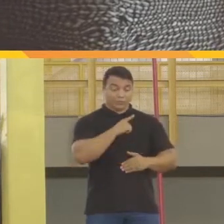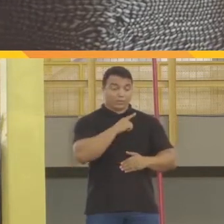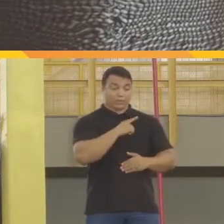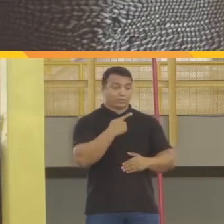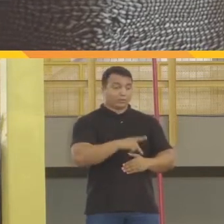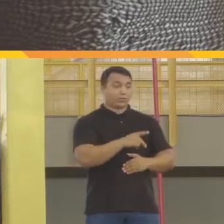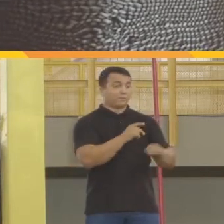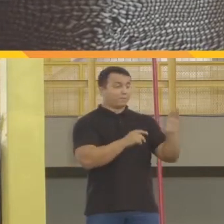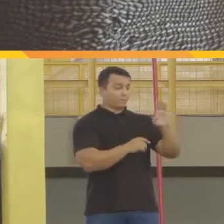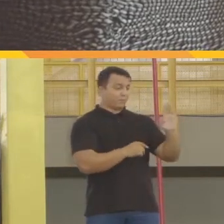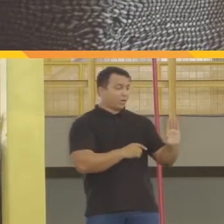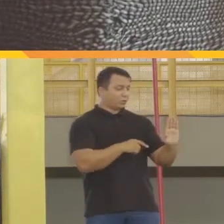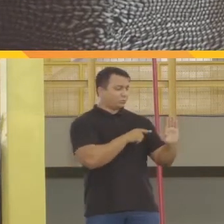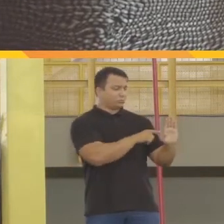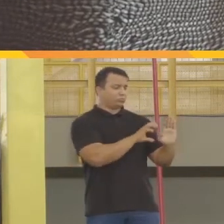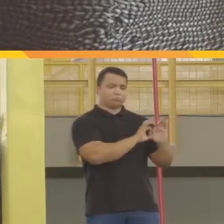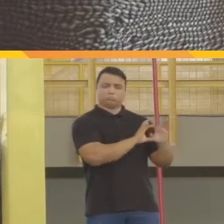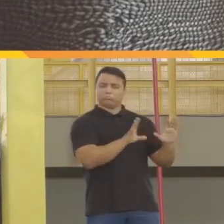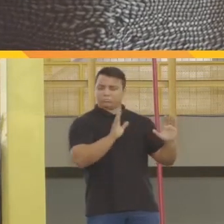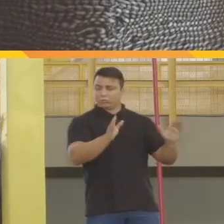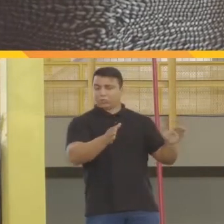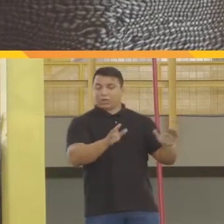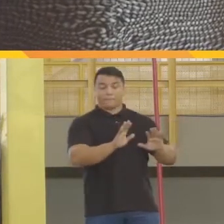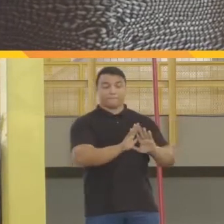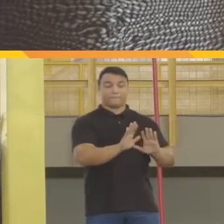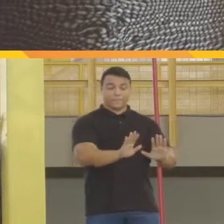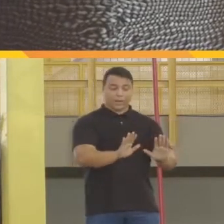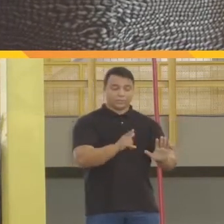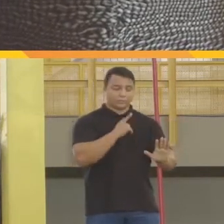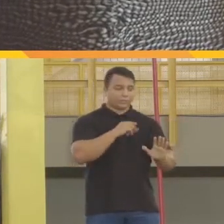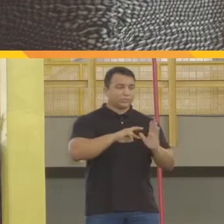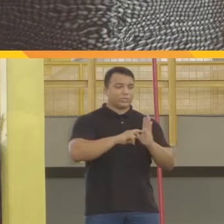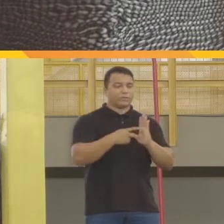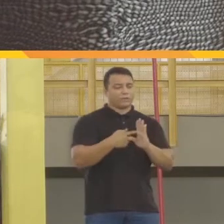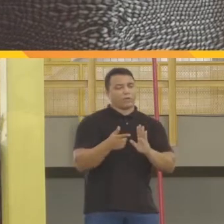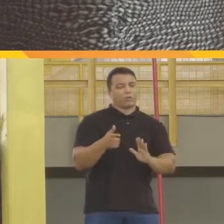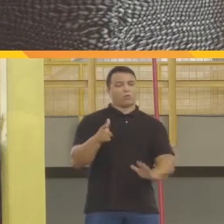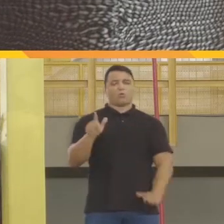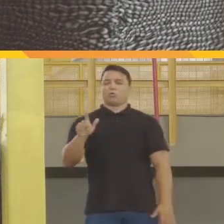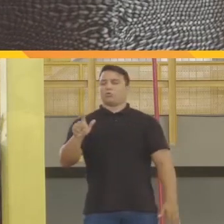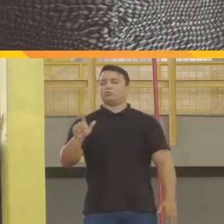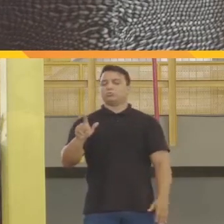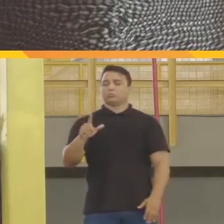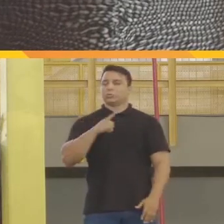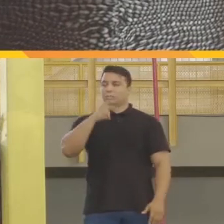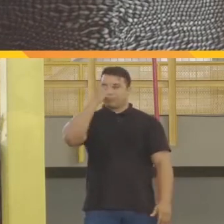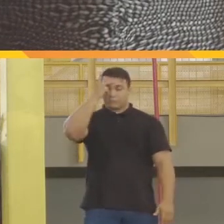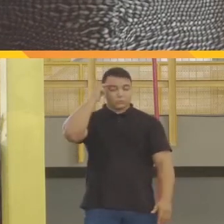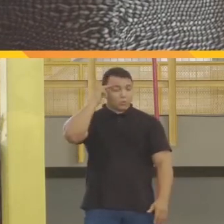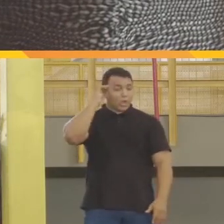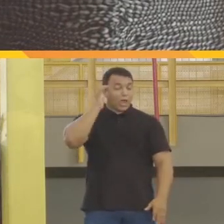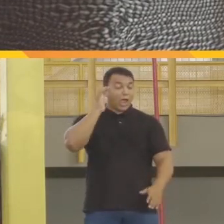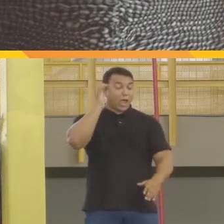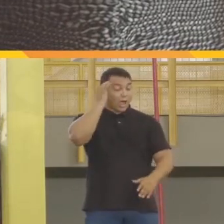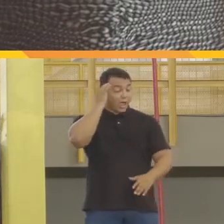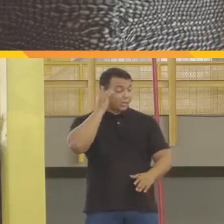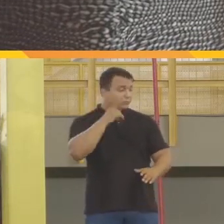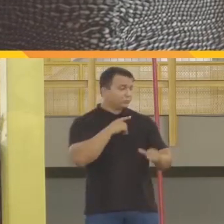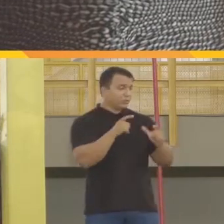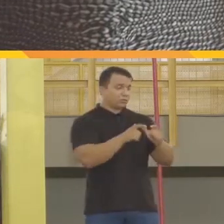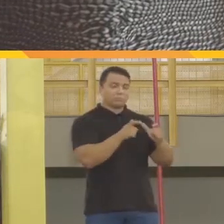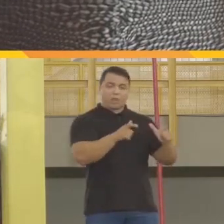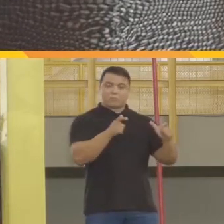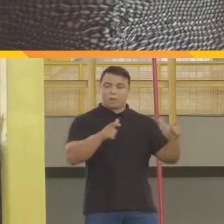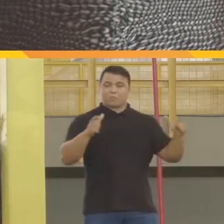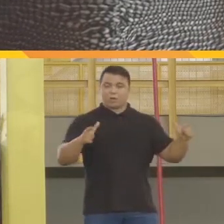independência brasileira, ela pode ter um outro significado para aqueles que acreditam nessa